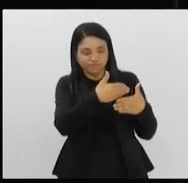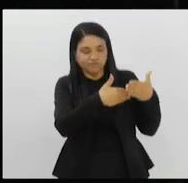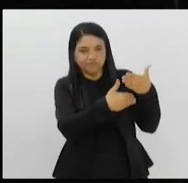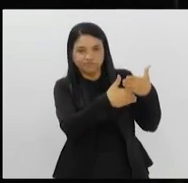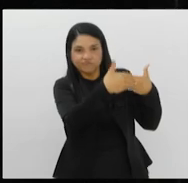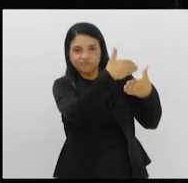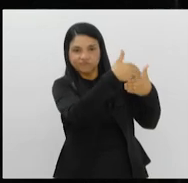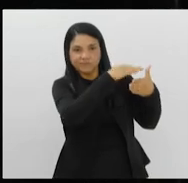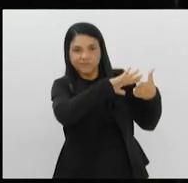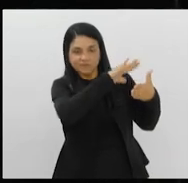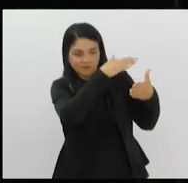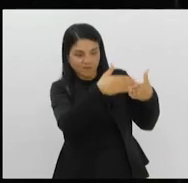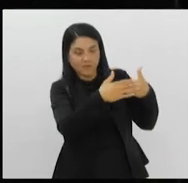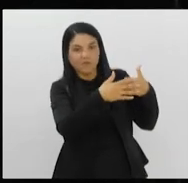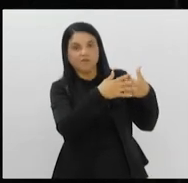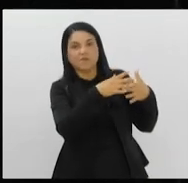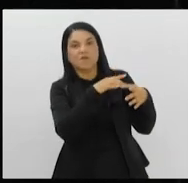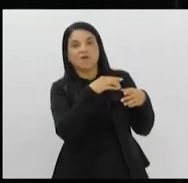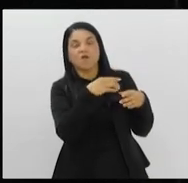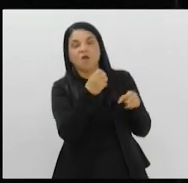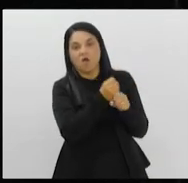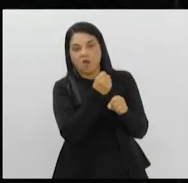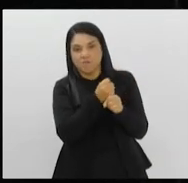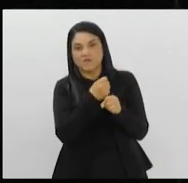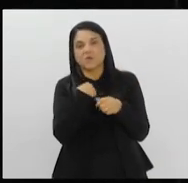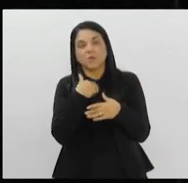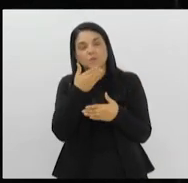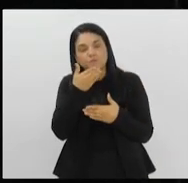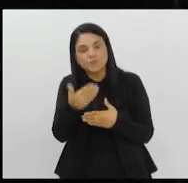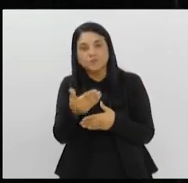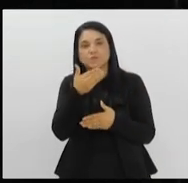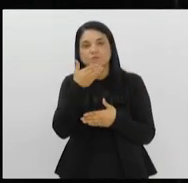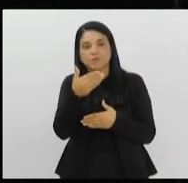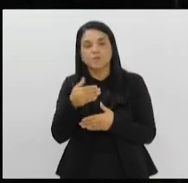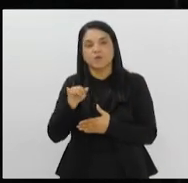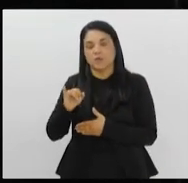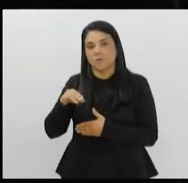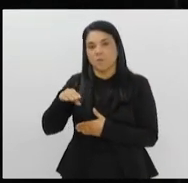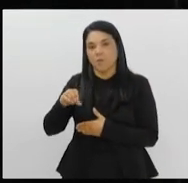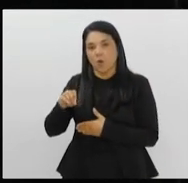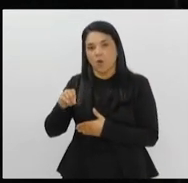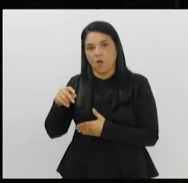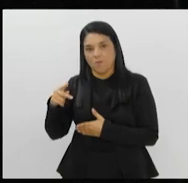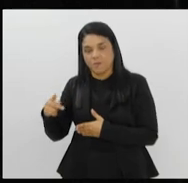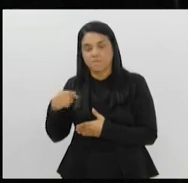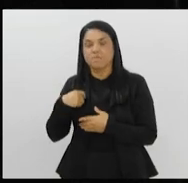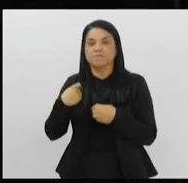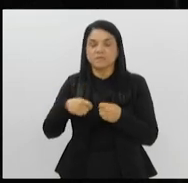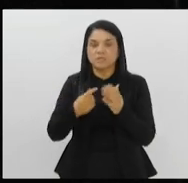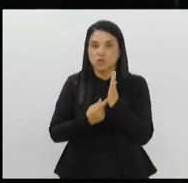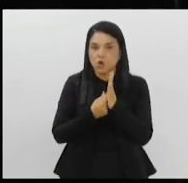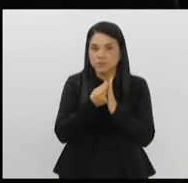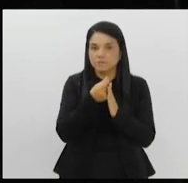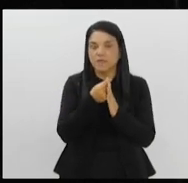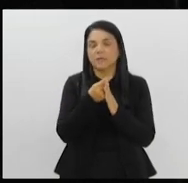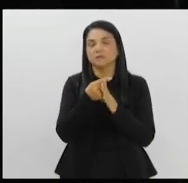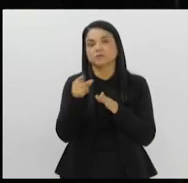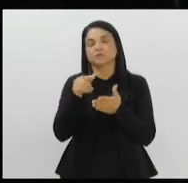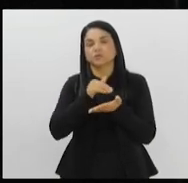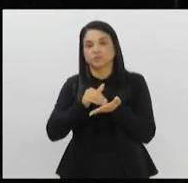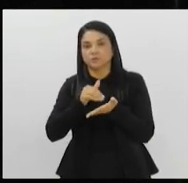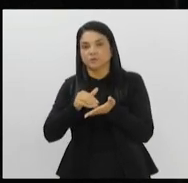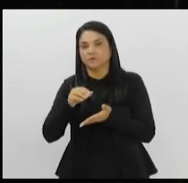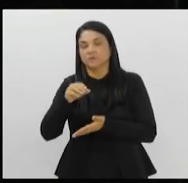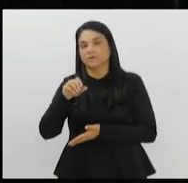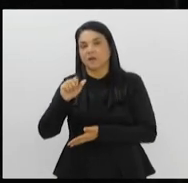tenho levado essa demanda várias vezes para a EMOP, que depende de orçamento, para o secretário Adilson,